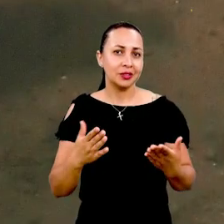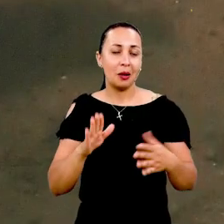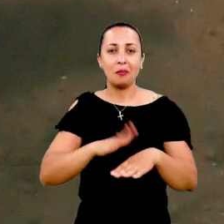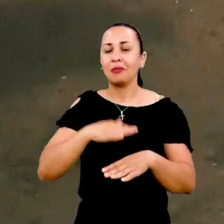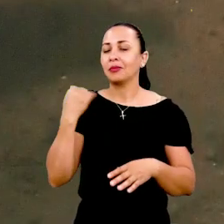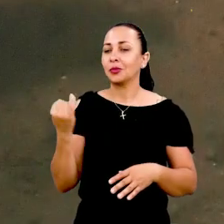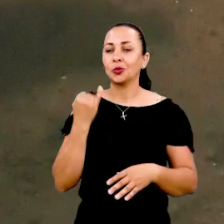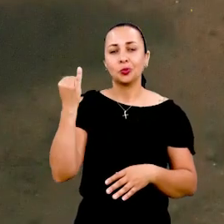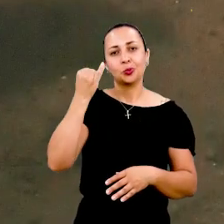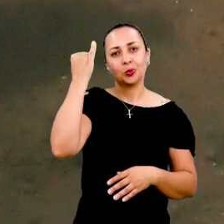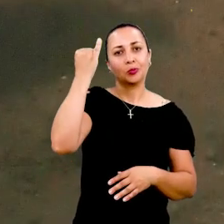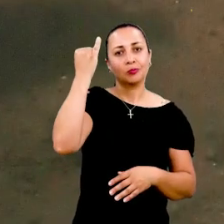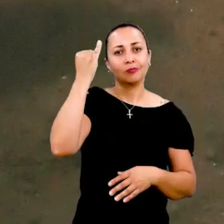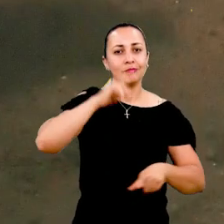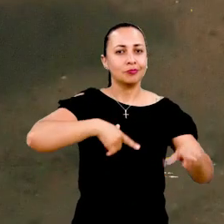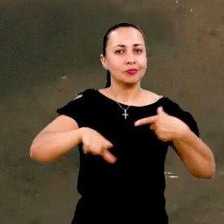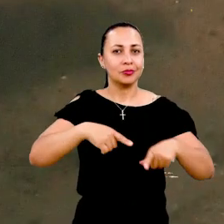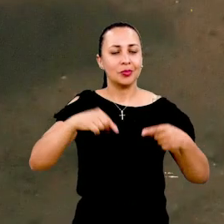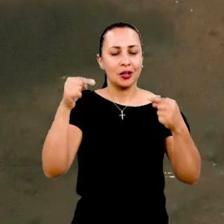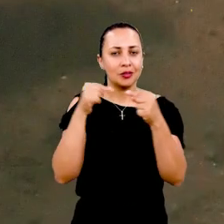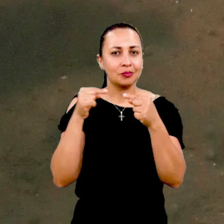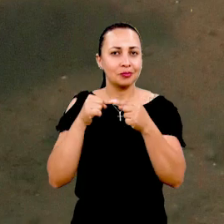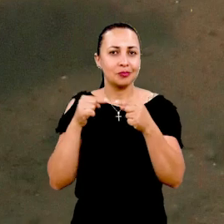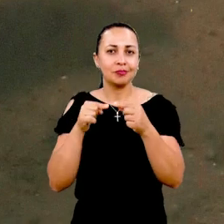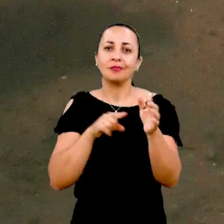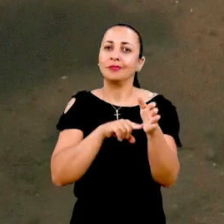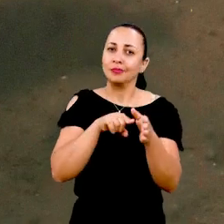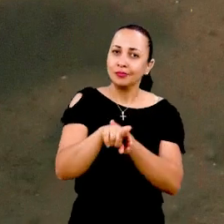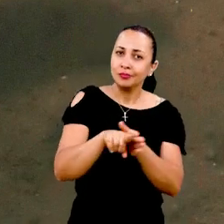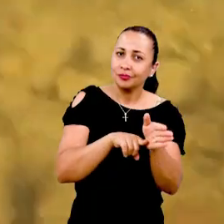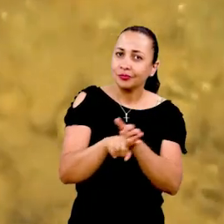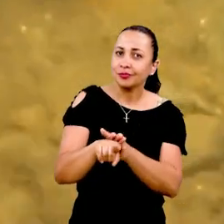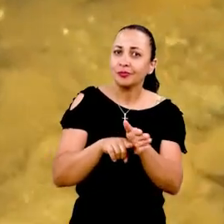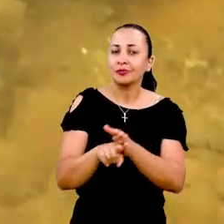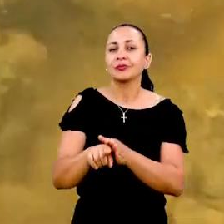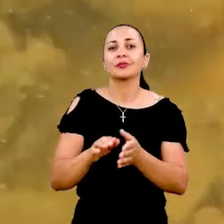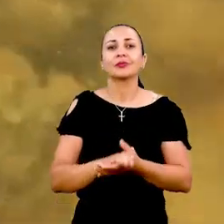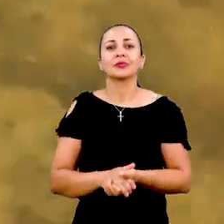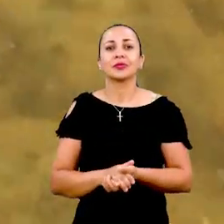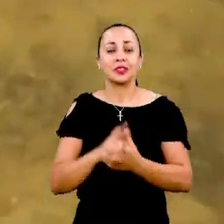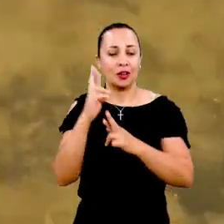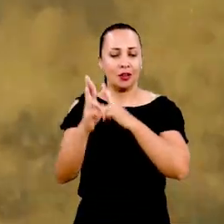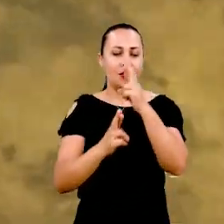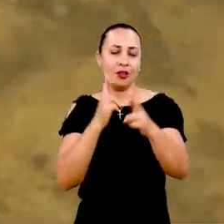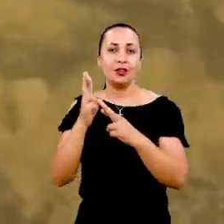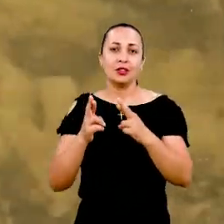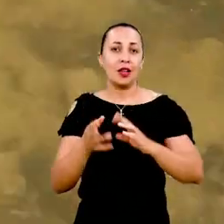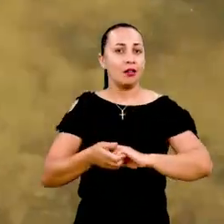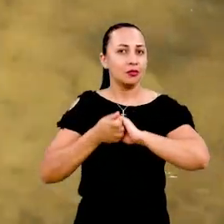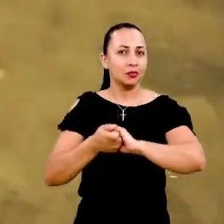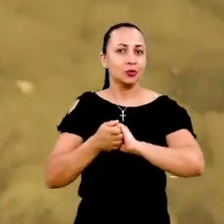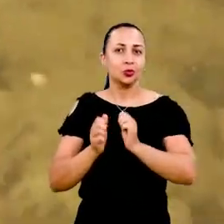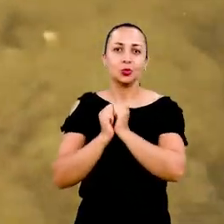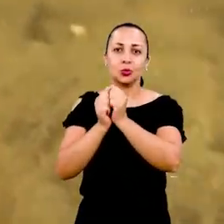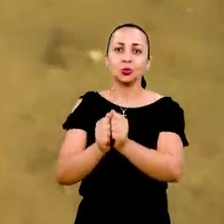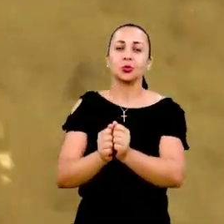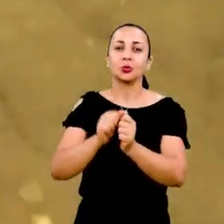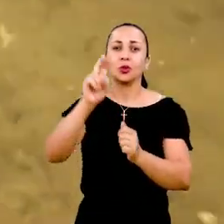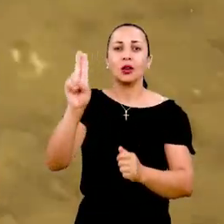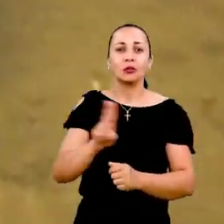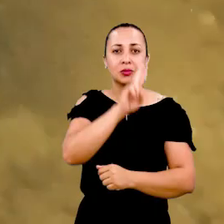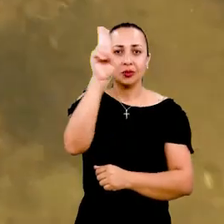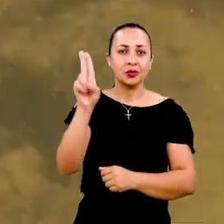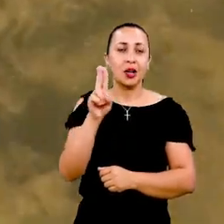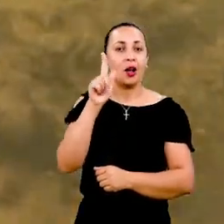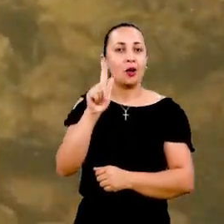Então, essa é uma das principais ações, aplicações da pesquisa, em relação à colaboração junto